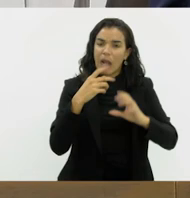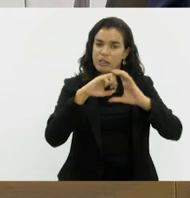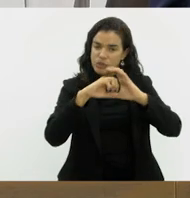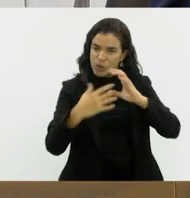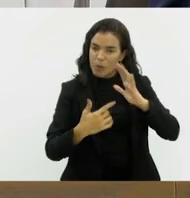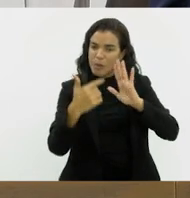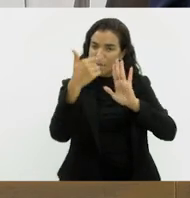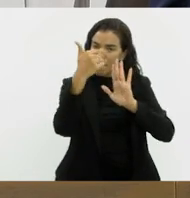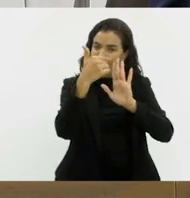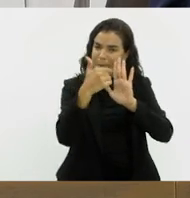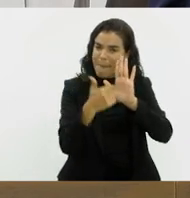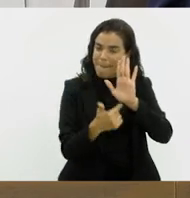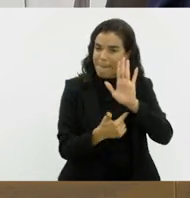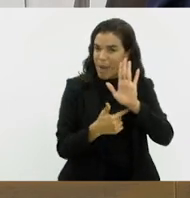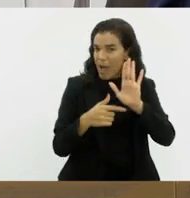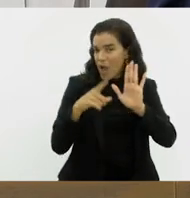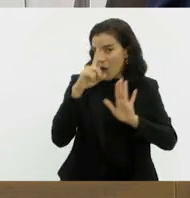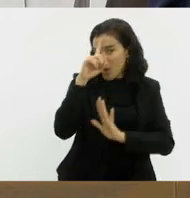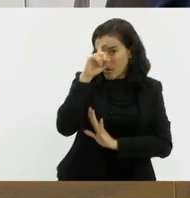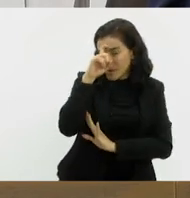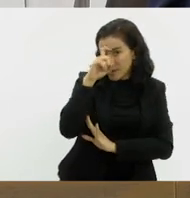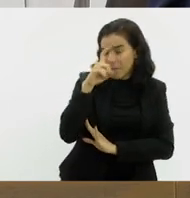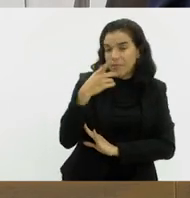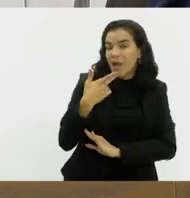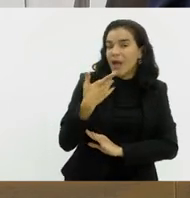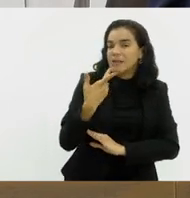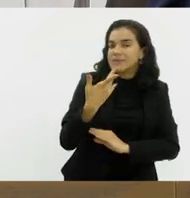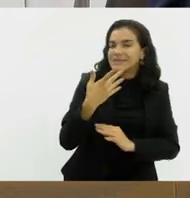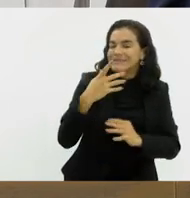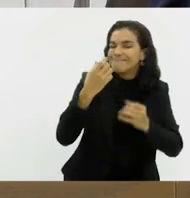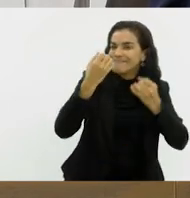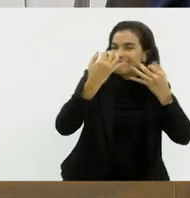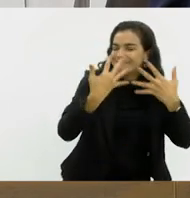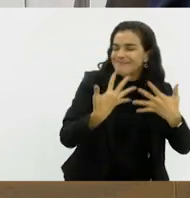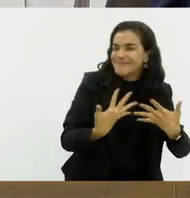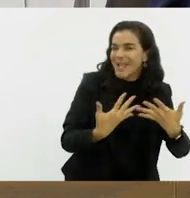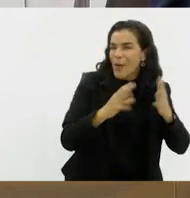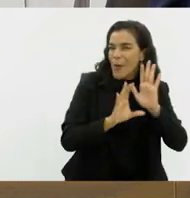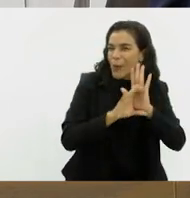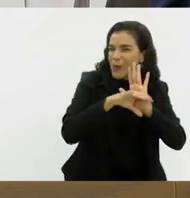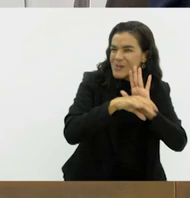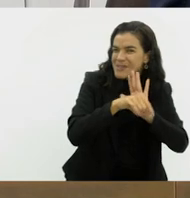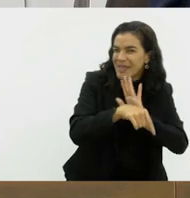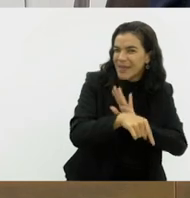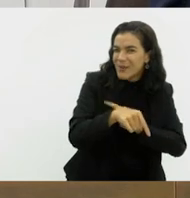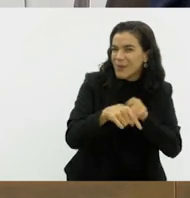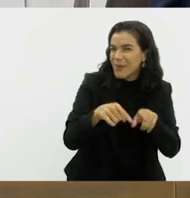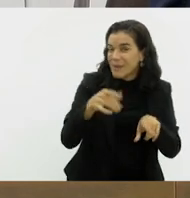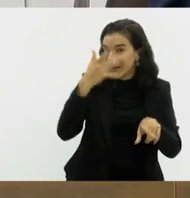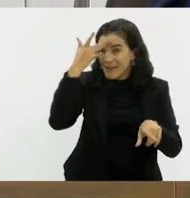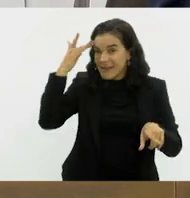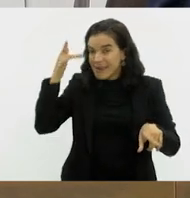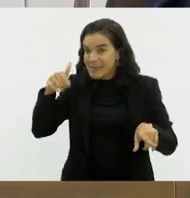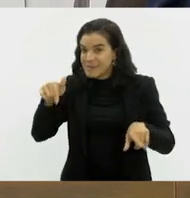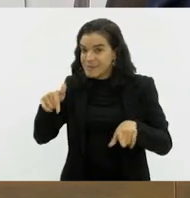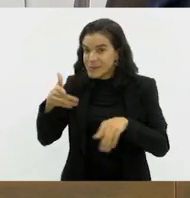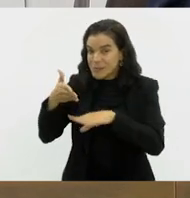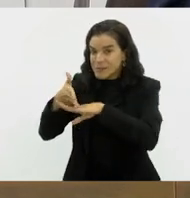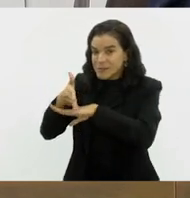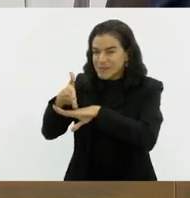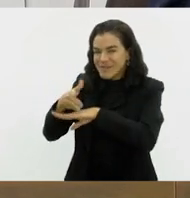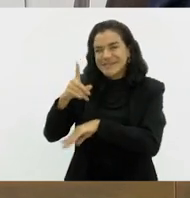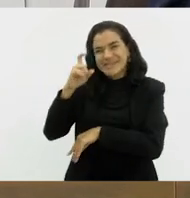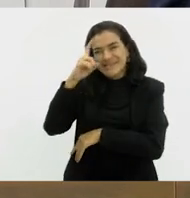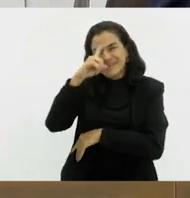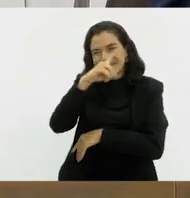hospitalares, mas a definição desse perfil é difícil, e a definição do perfil dos presos que para lá vão também são